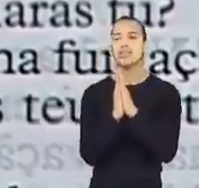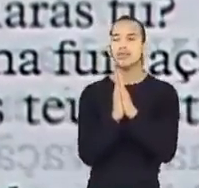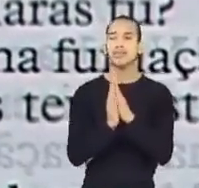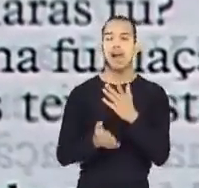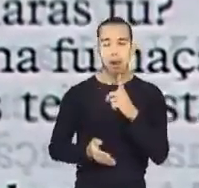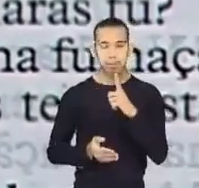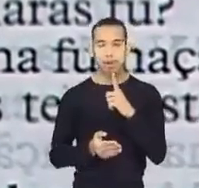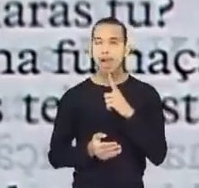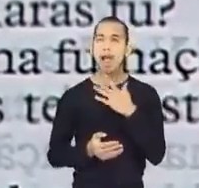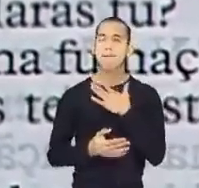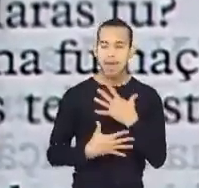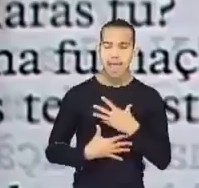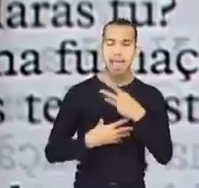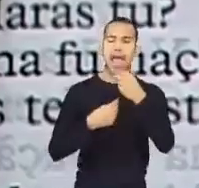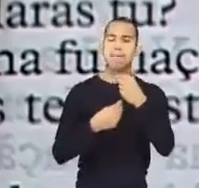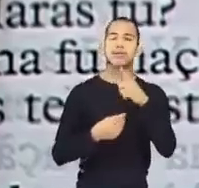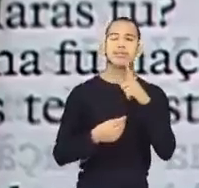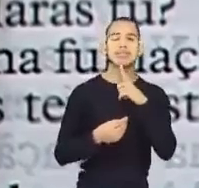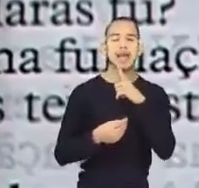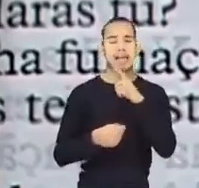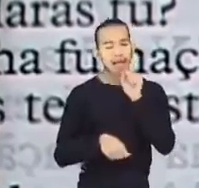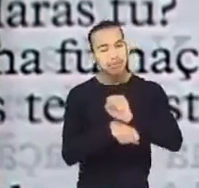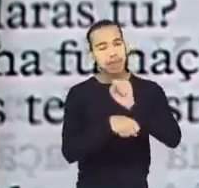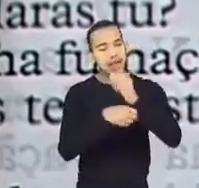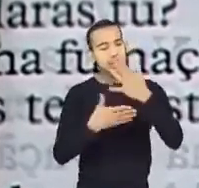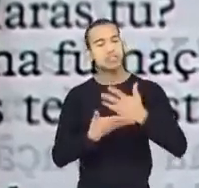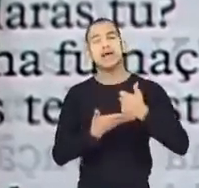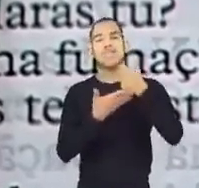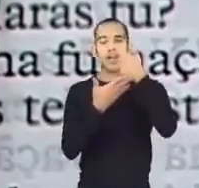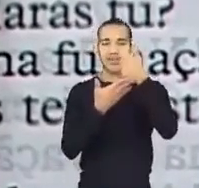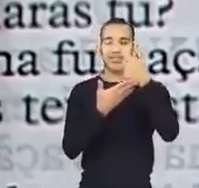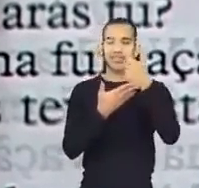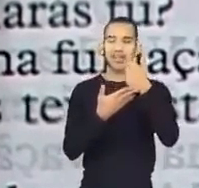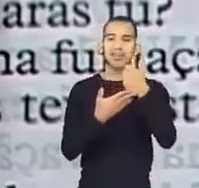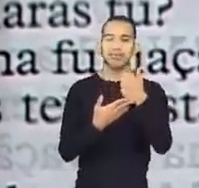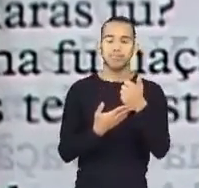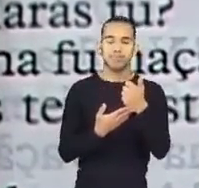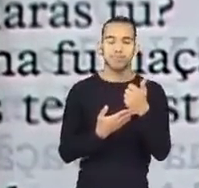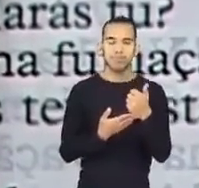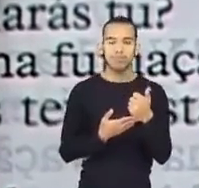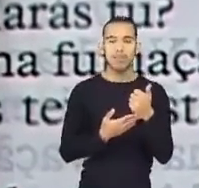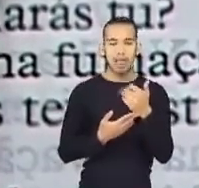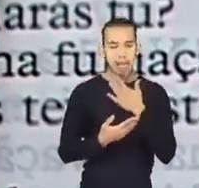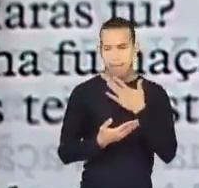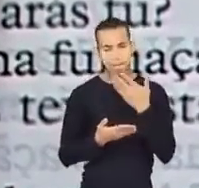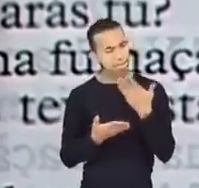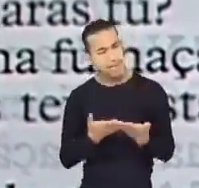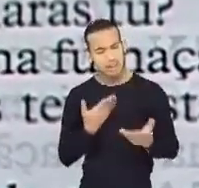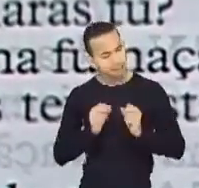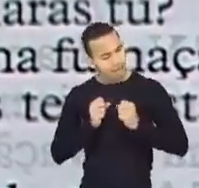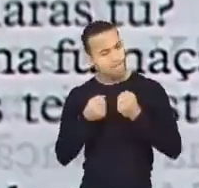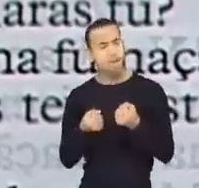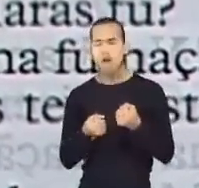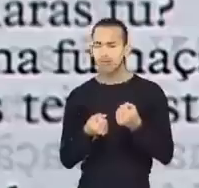esperando por tua salvação. Ou seja, eu perdi as